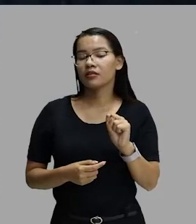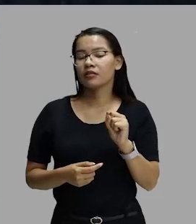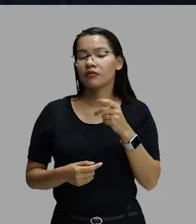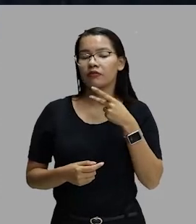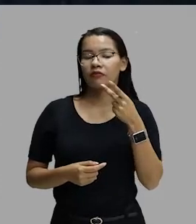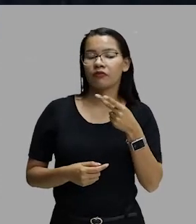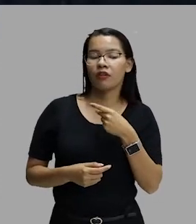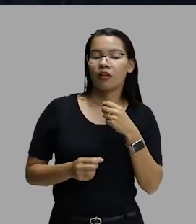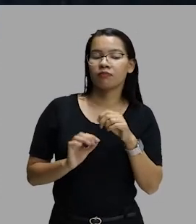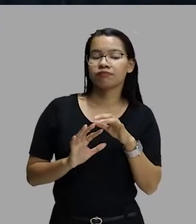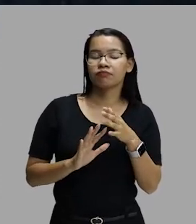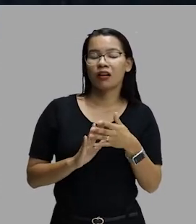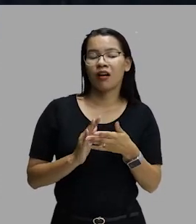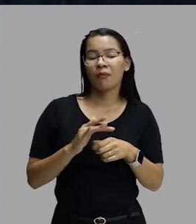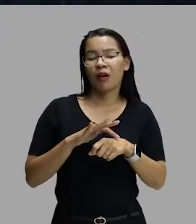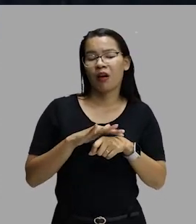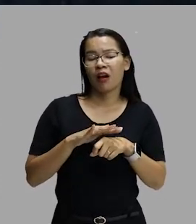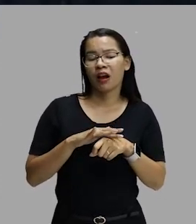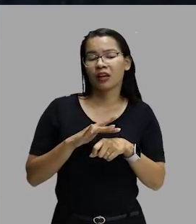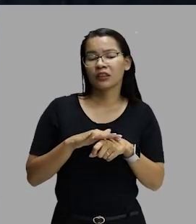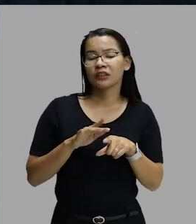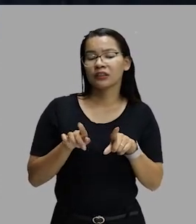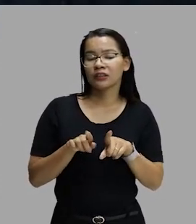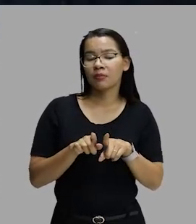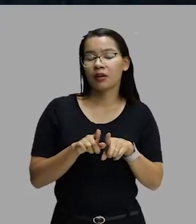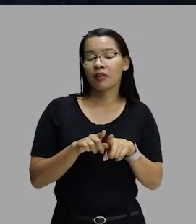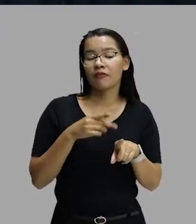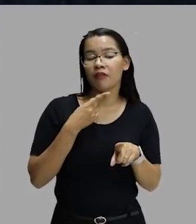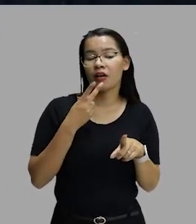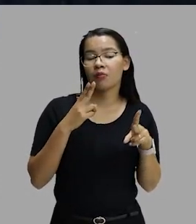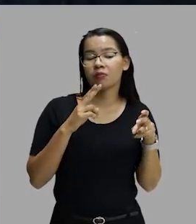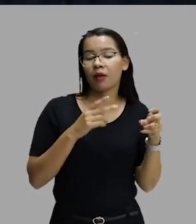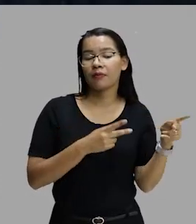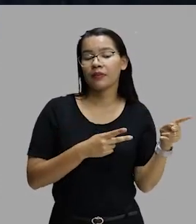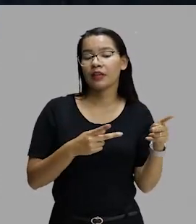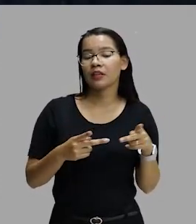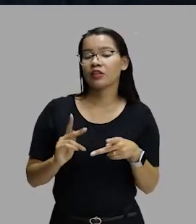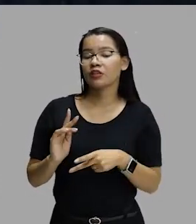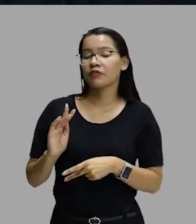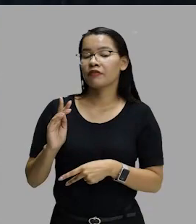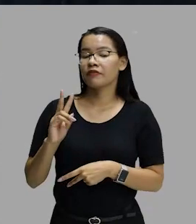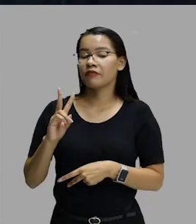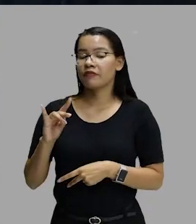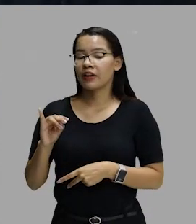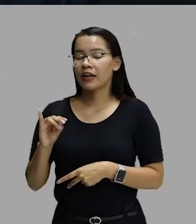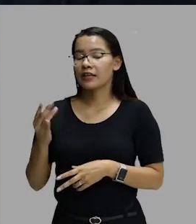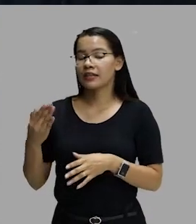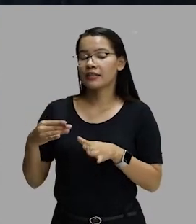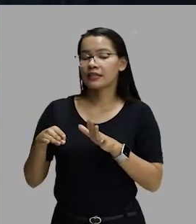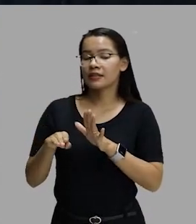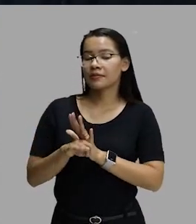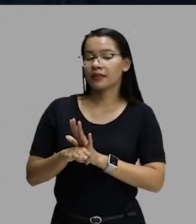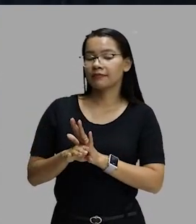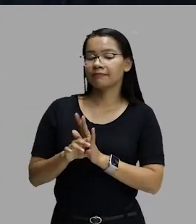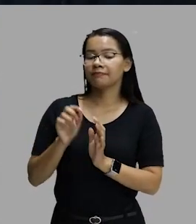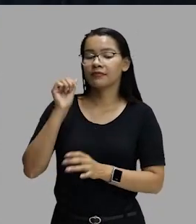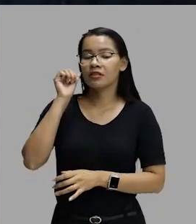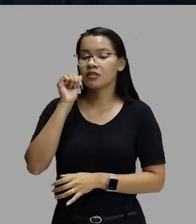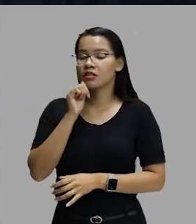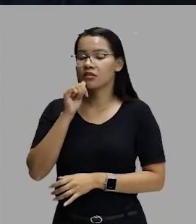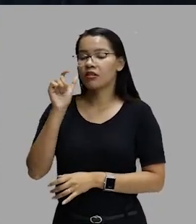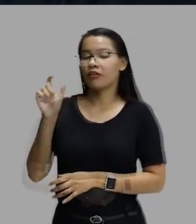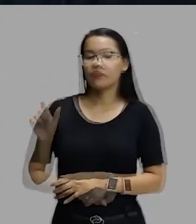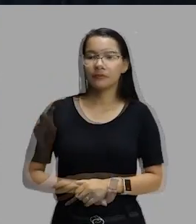da doença e da visita que está prestes a receber. A visita de quem? De